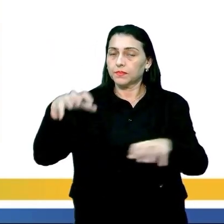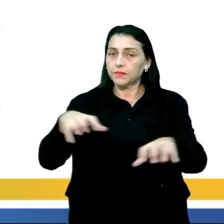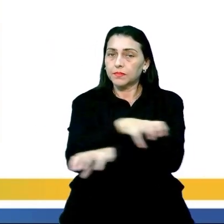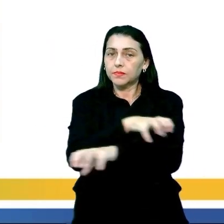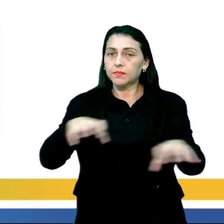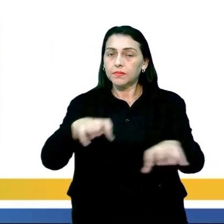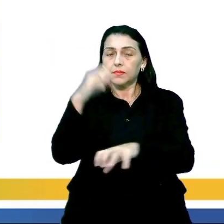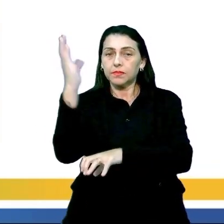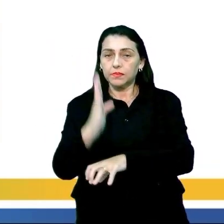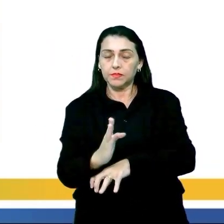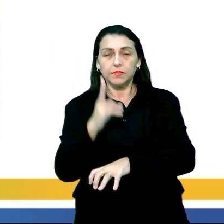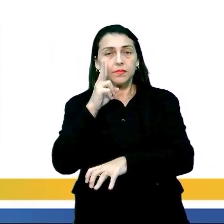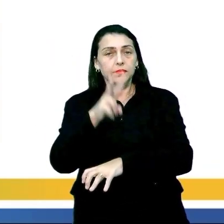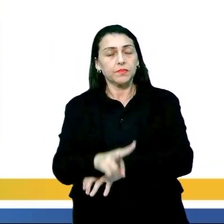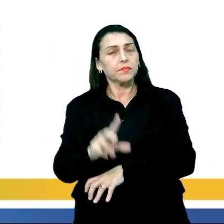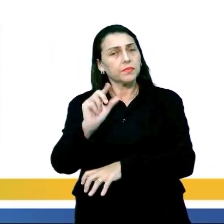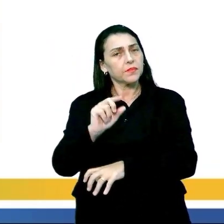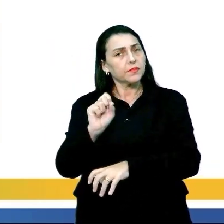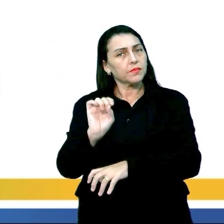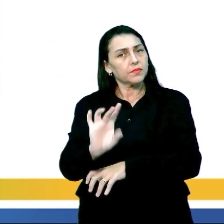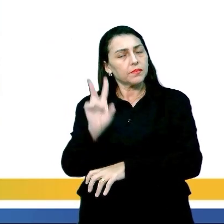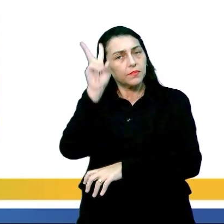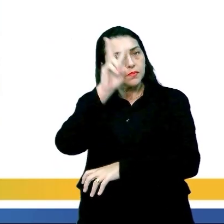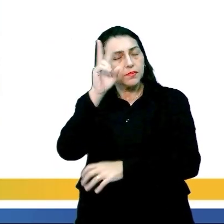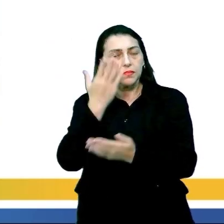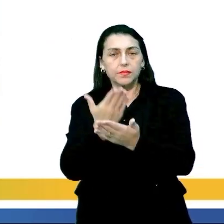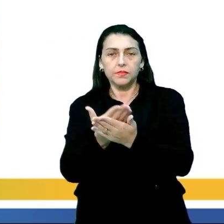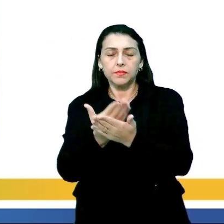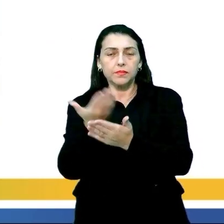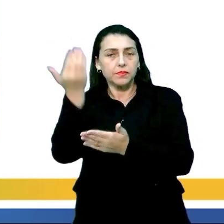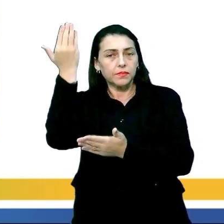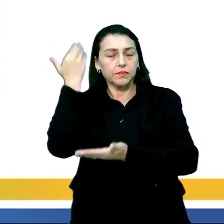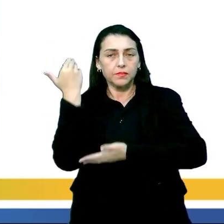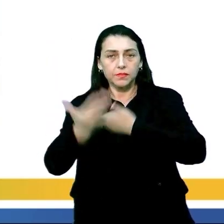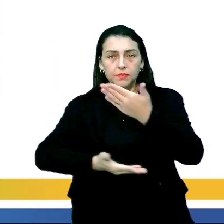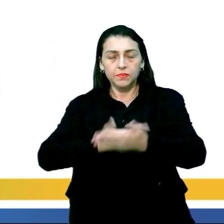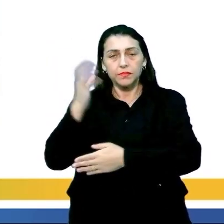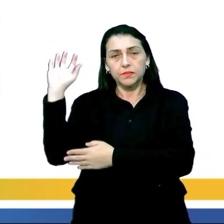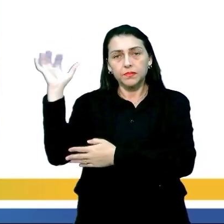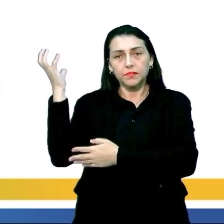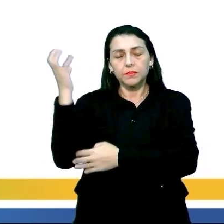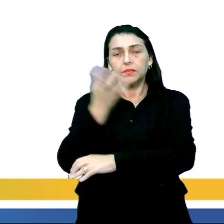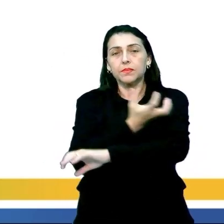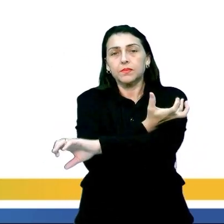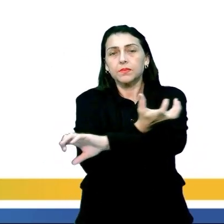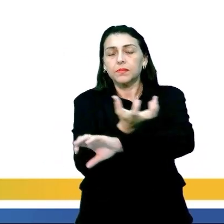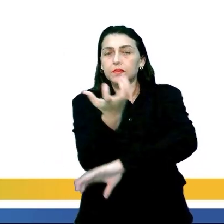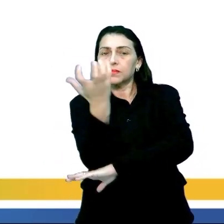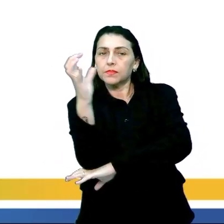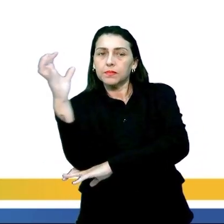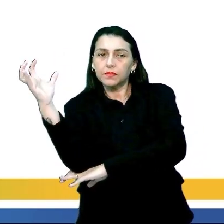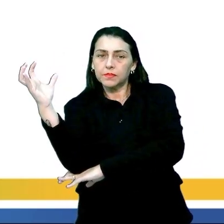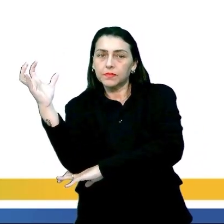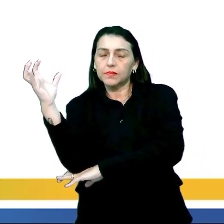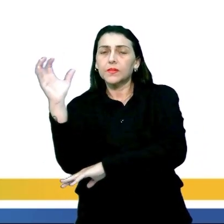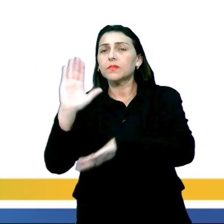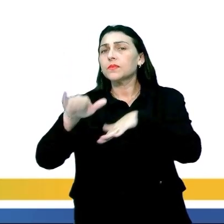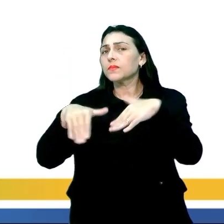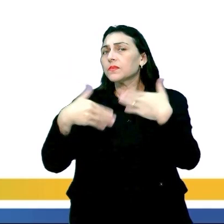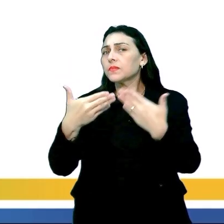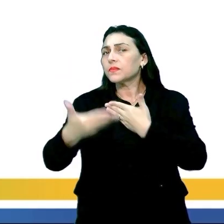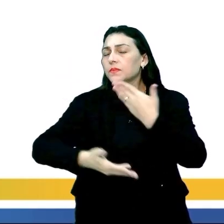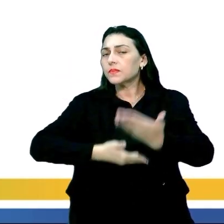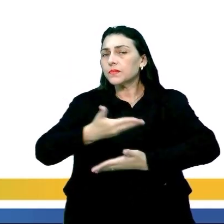Brasil, e a gente vai ver um pouco, só para relembrar a aula passada, as relações entre clima e a vegetação. Bem, qual seria